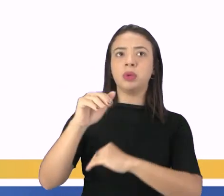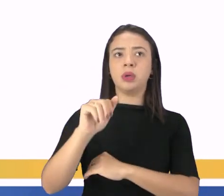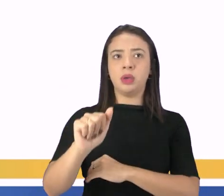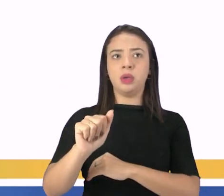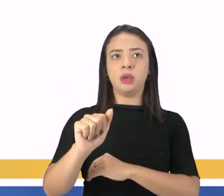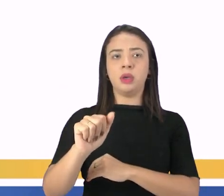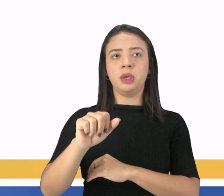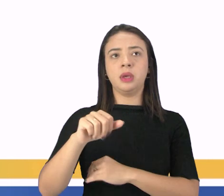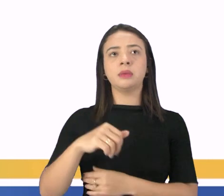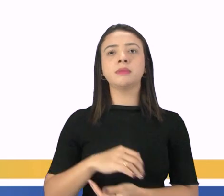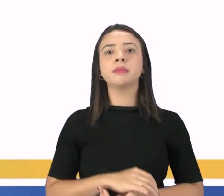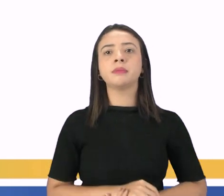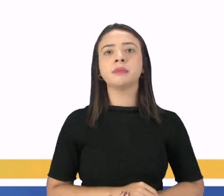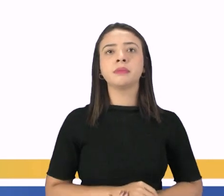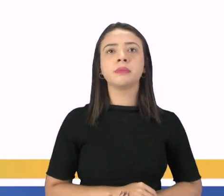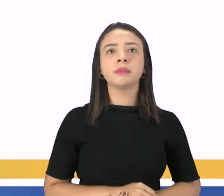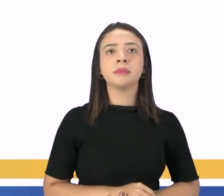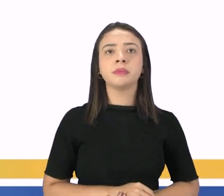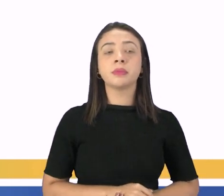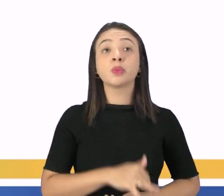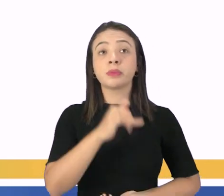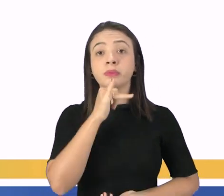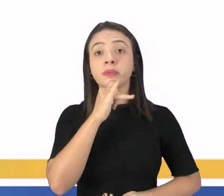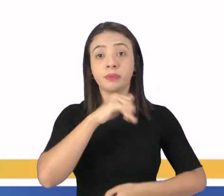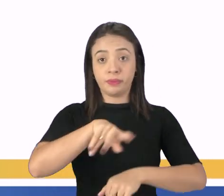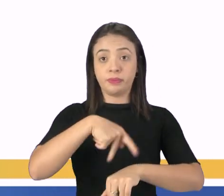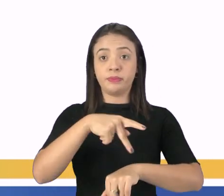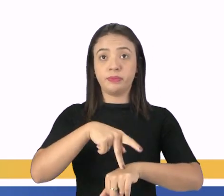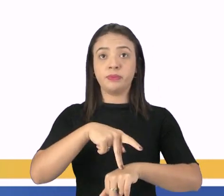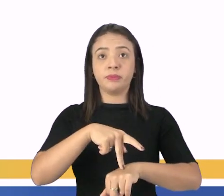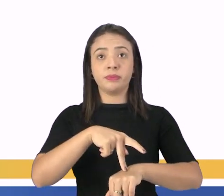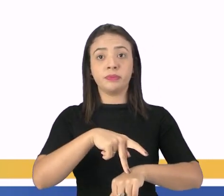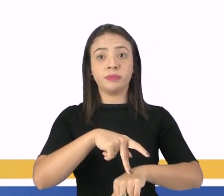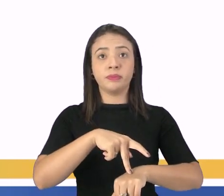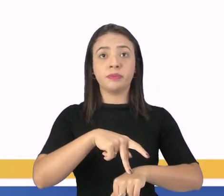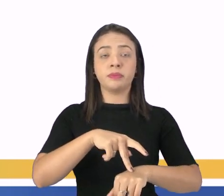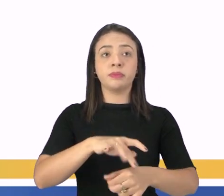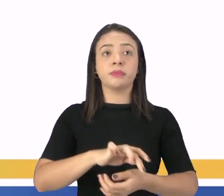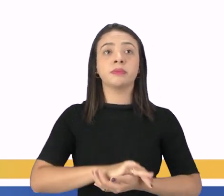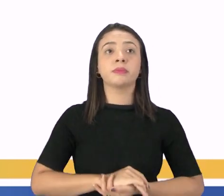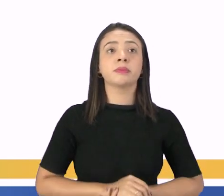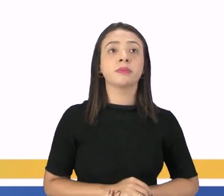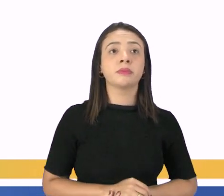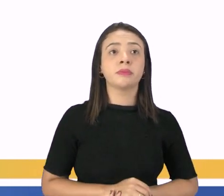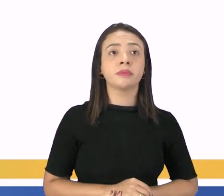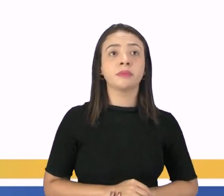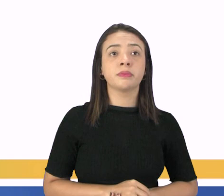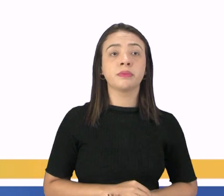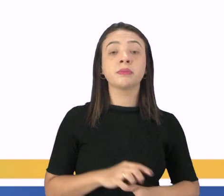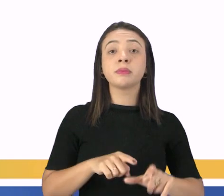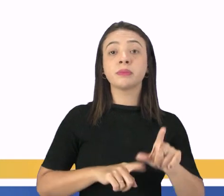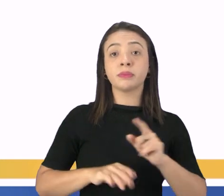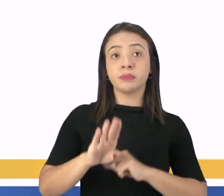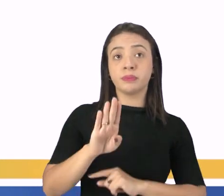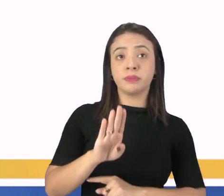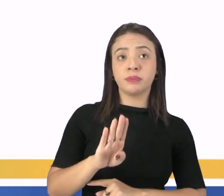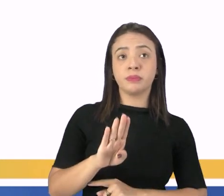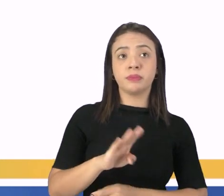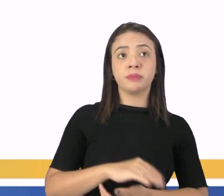A, Islândia, Noruega, Finlândia, Espanha, Irlanda e Dinamarca. Letra